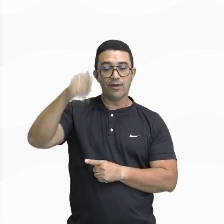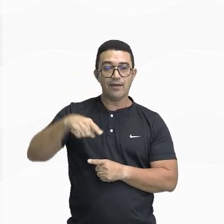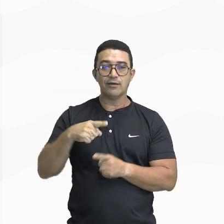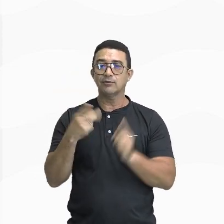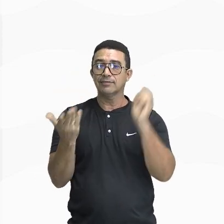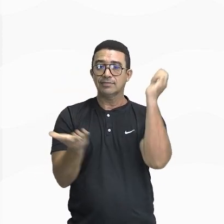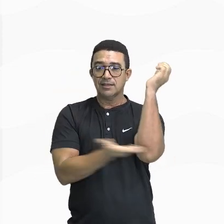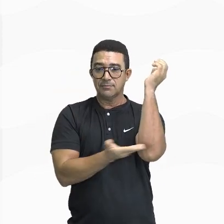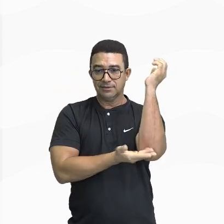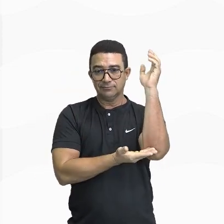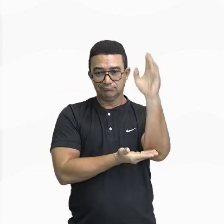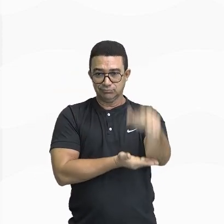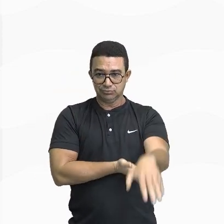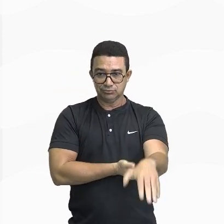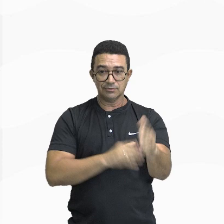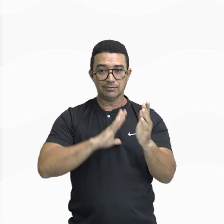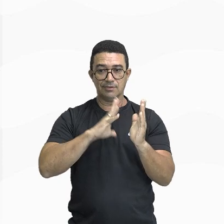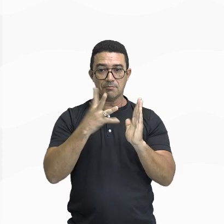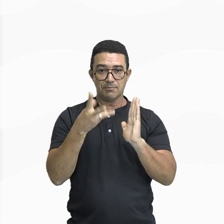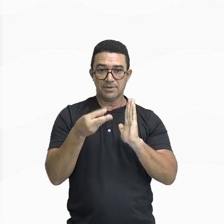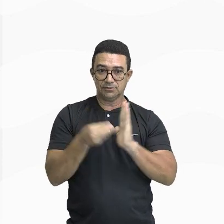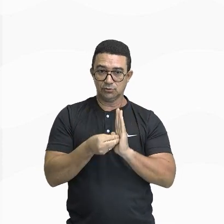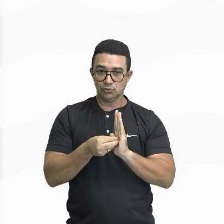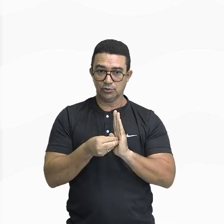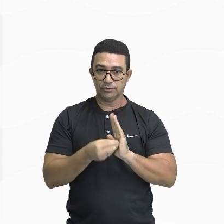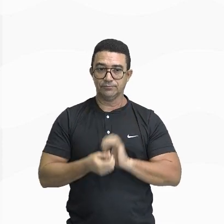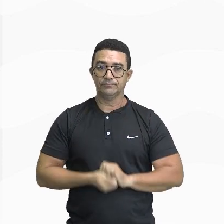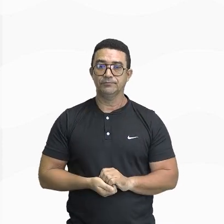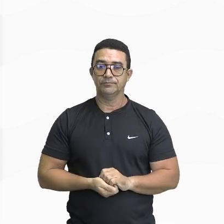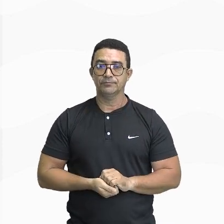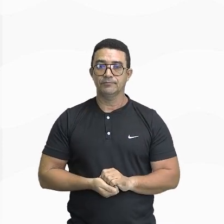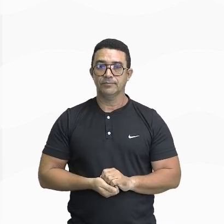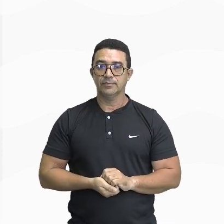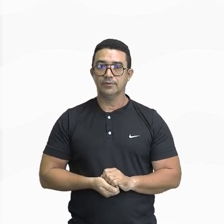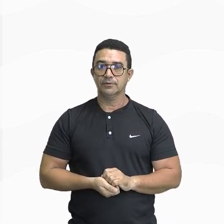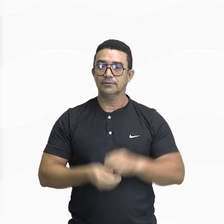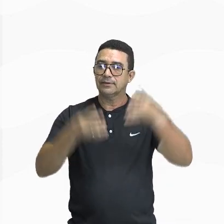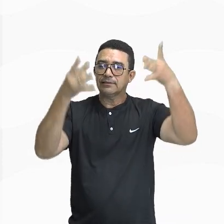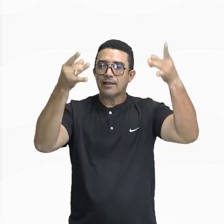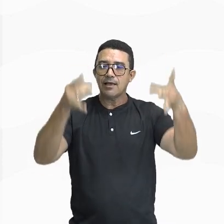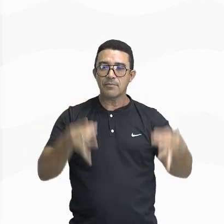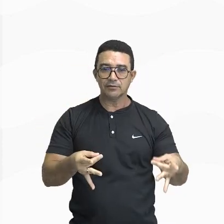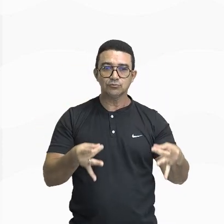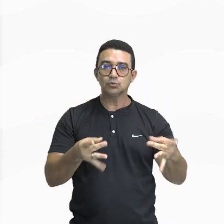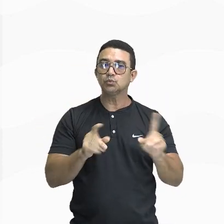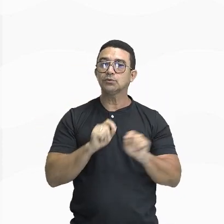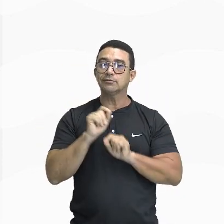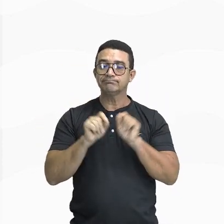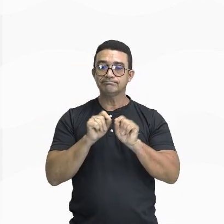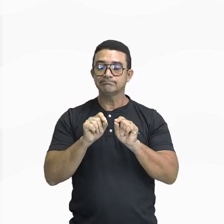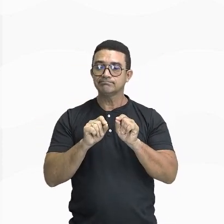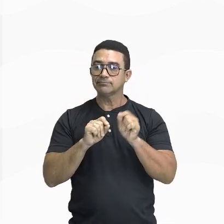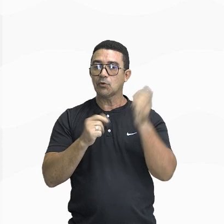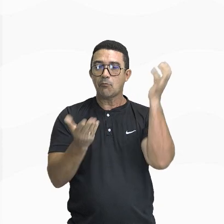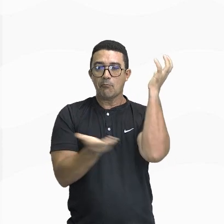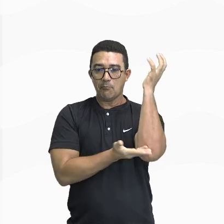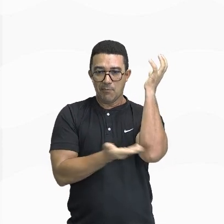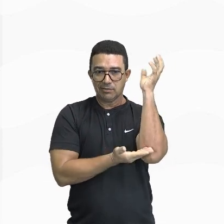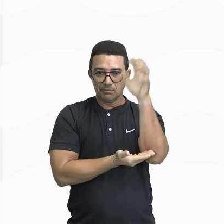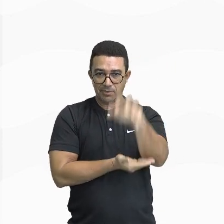conhecimento: desmatamento na Amazônia. O detalhamento desta aula é